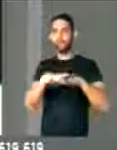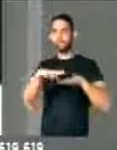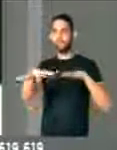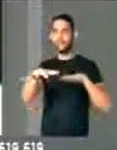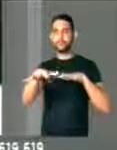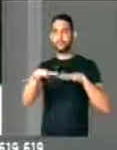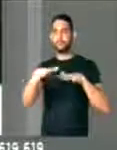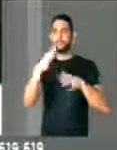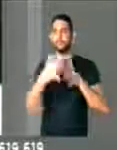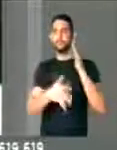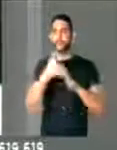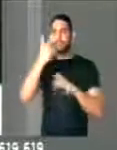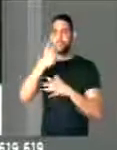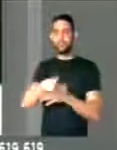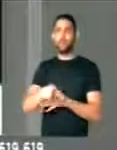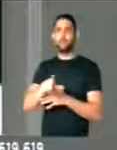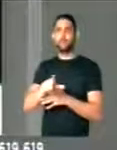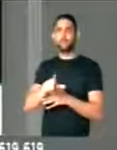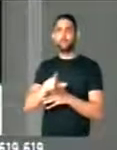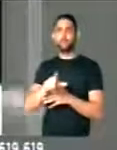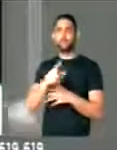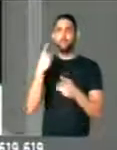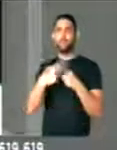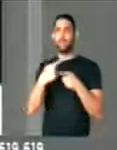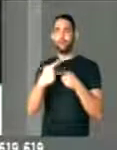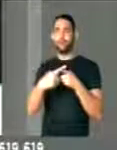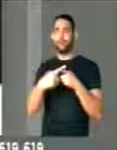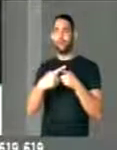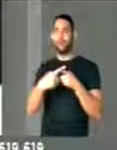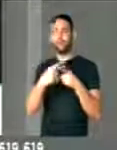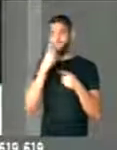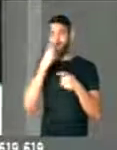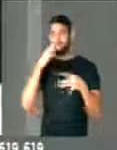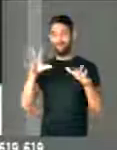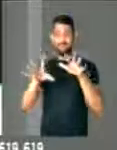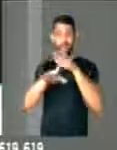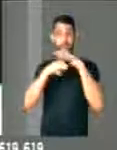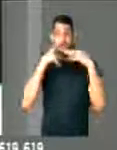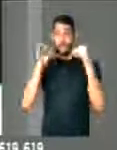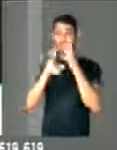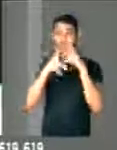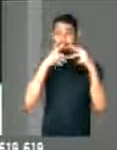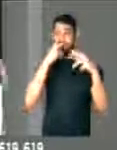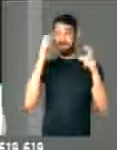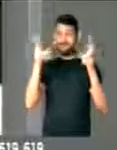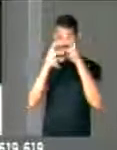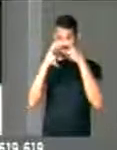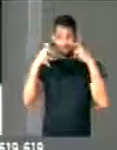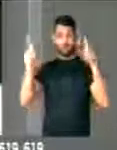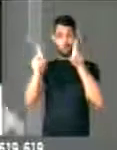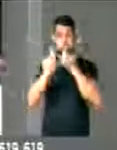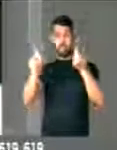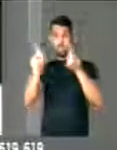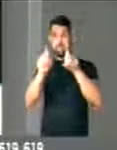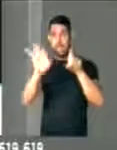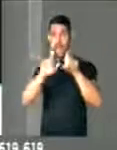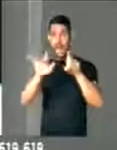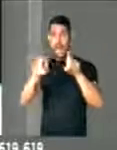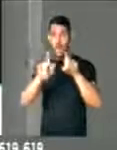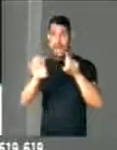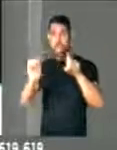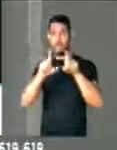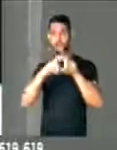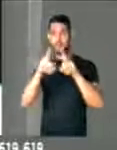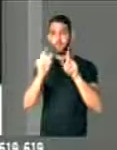manifestação, mais uma vez, porque o ar estava todo tomado pelo gás